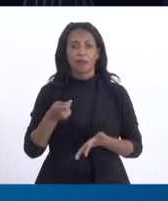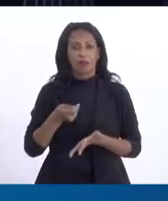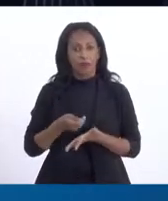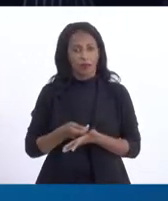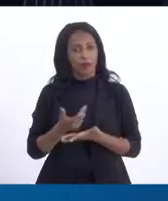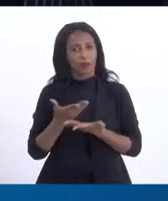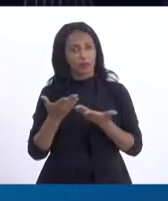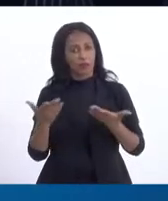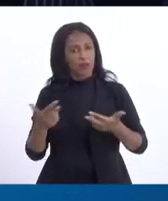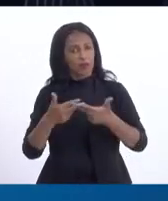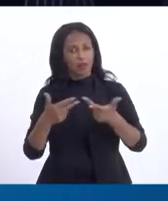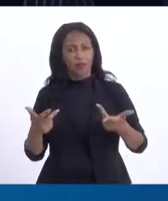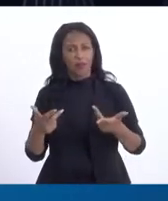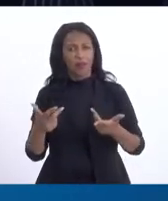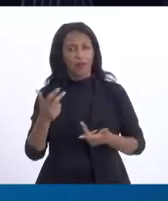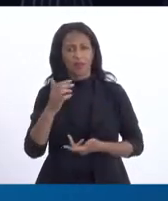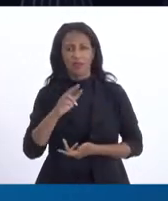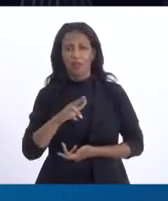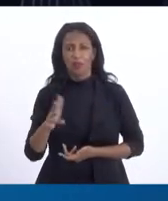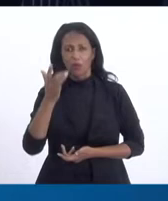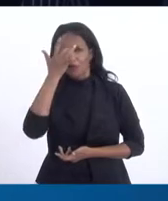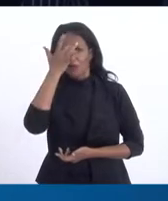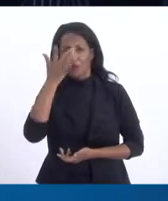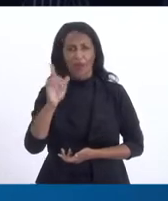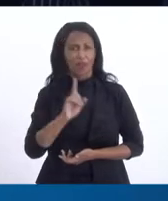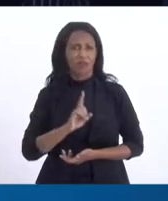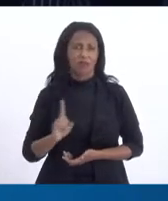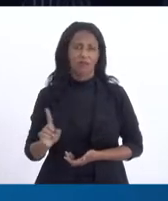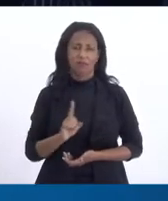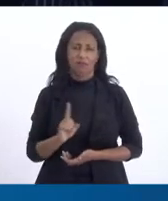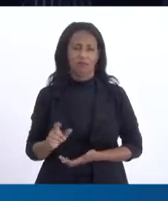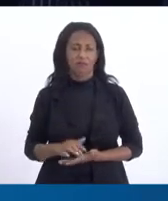que a coisa não é tão simples. Eu vi